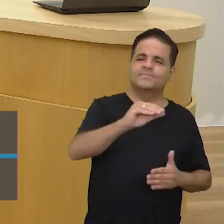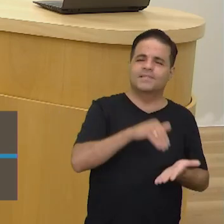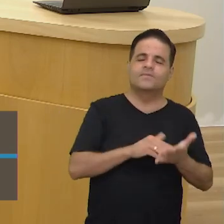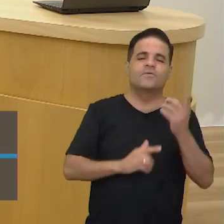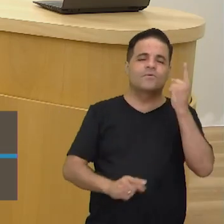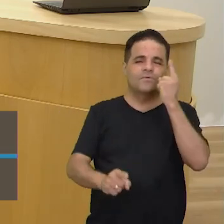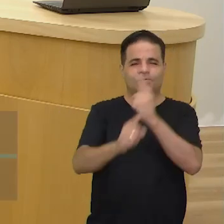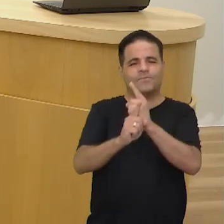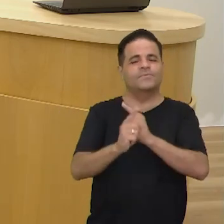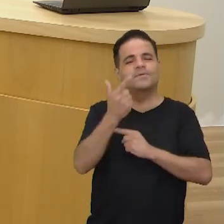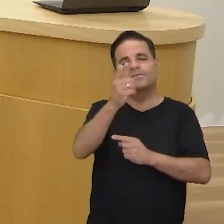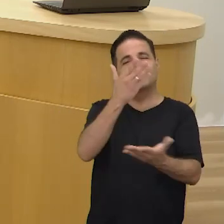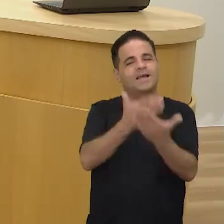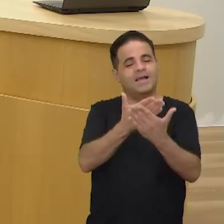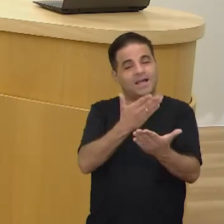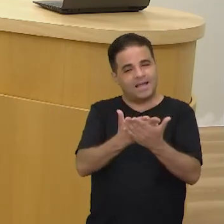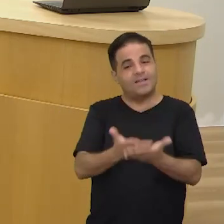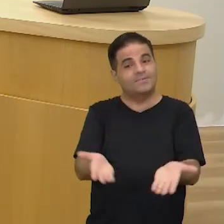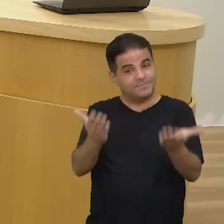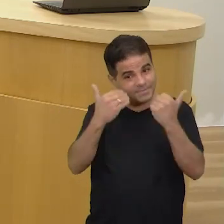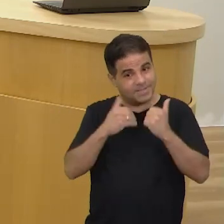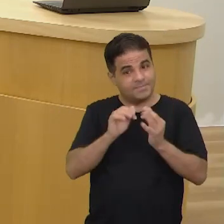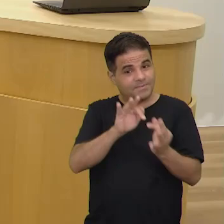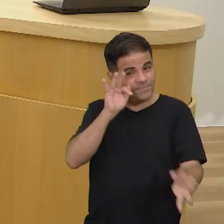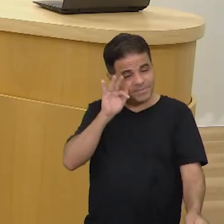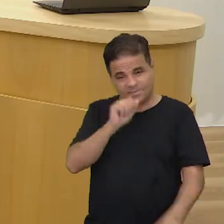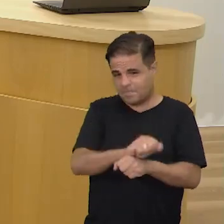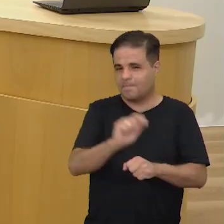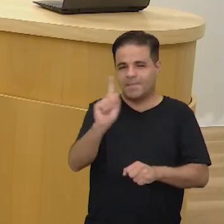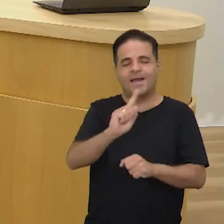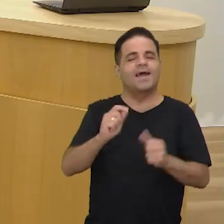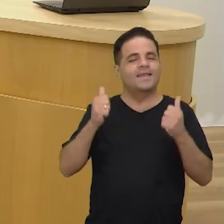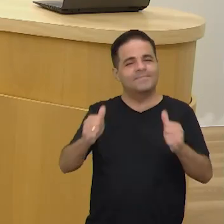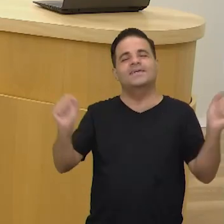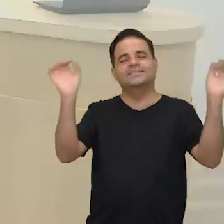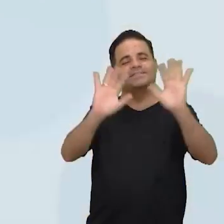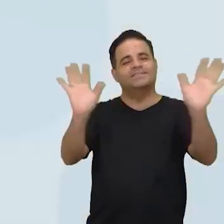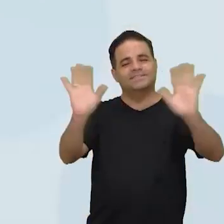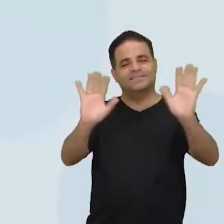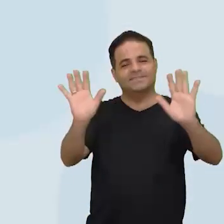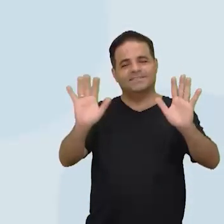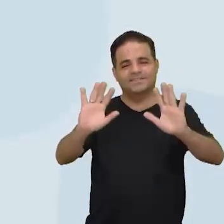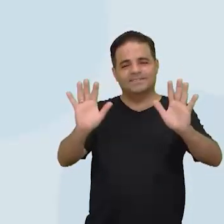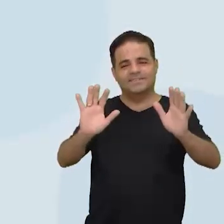Até a próxima e vamos que vamos aí, que a física não pode parar. Tchau, pessoal!